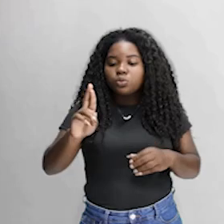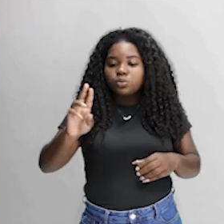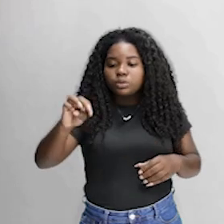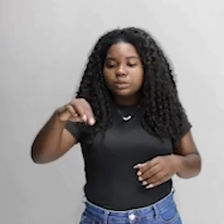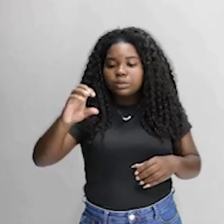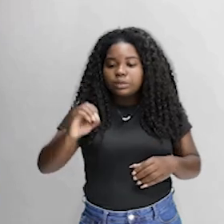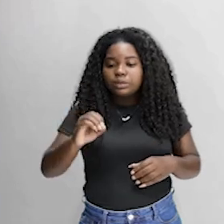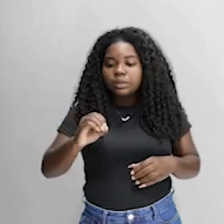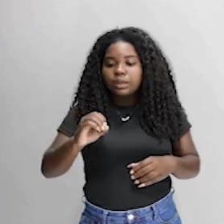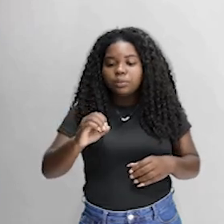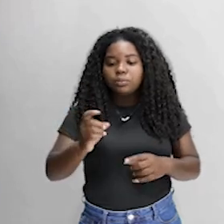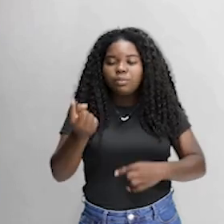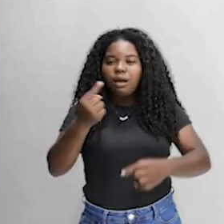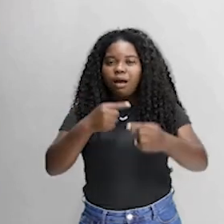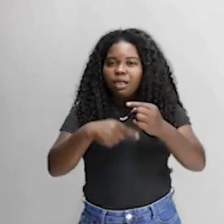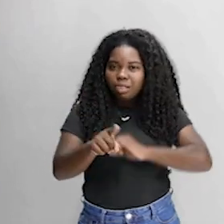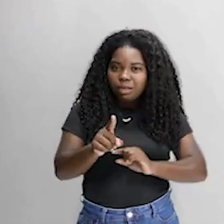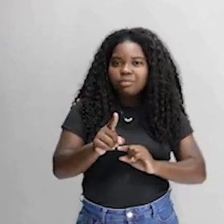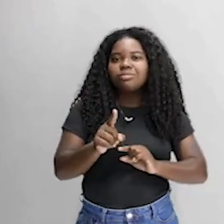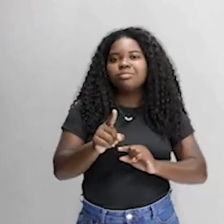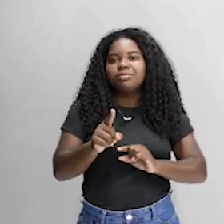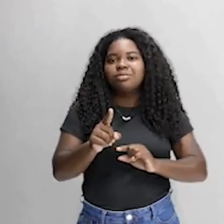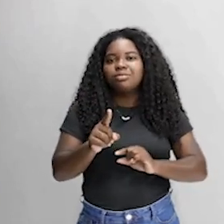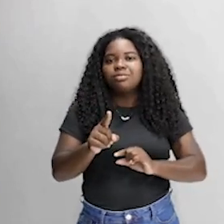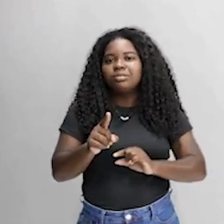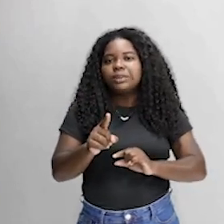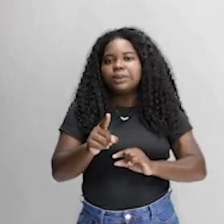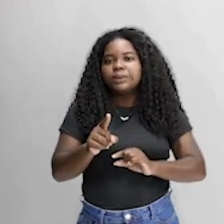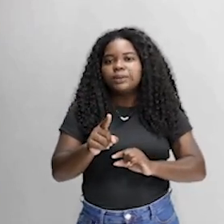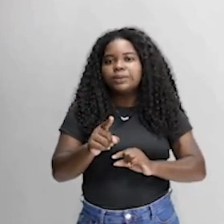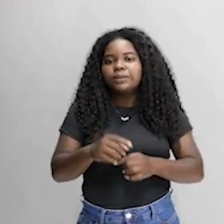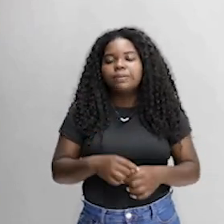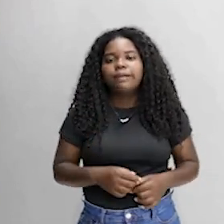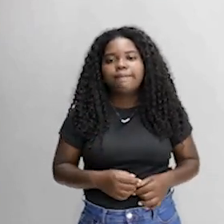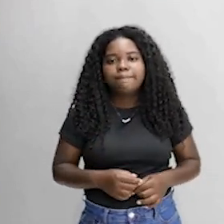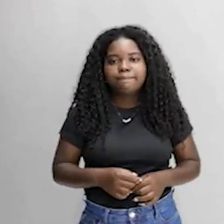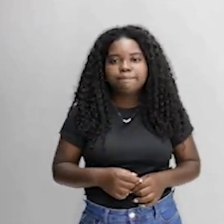nas premissas. Olha aqui, ó. Não